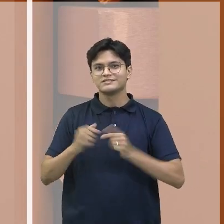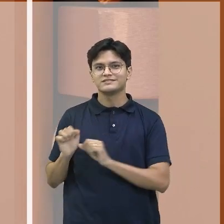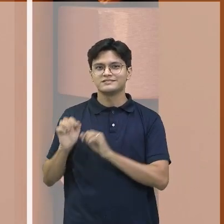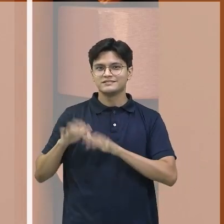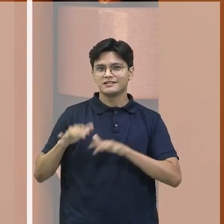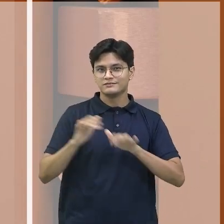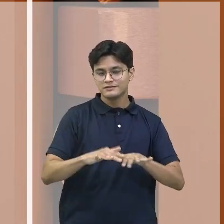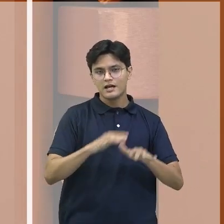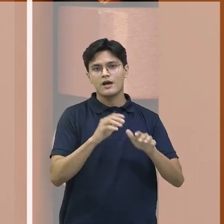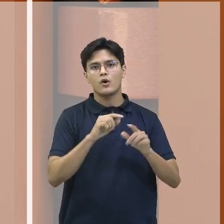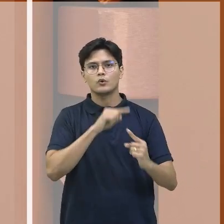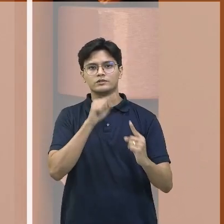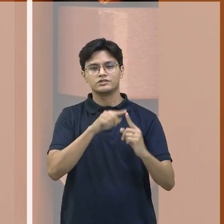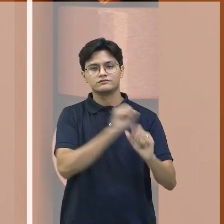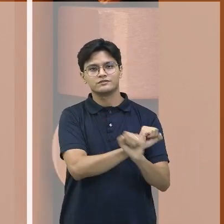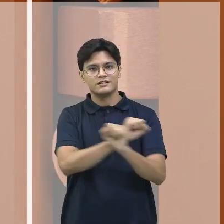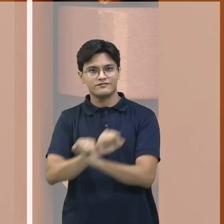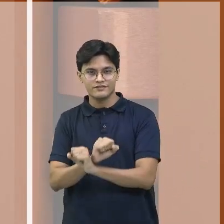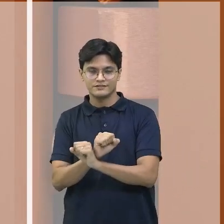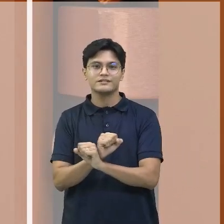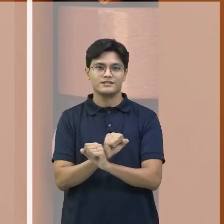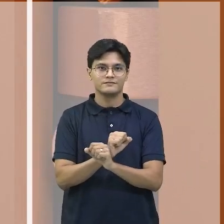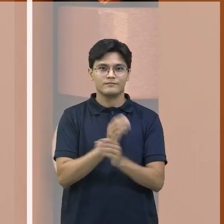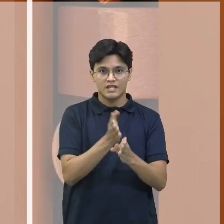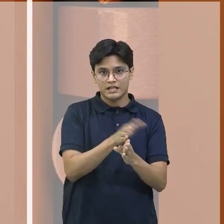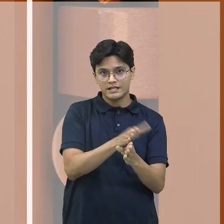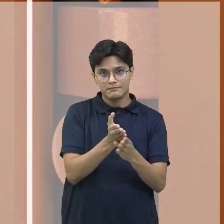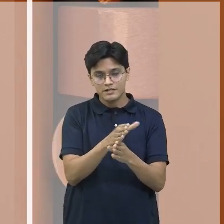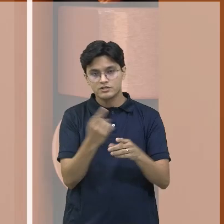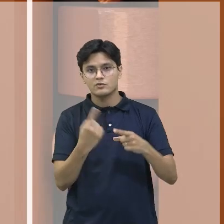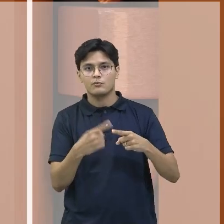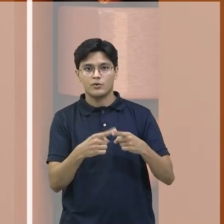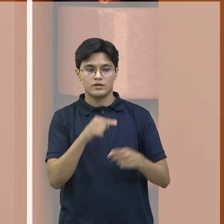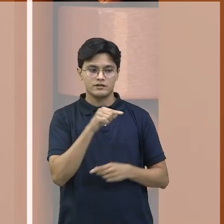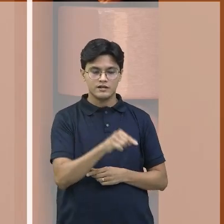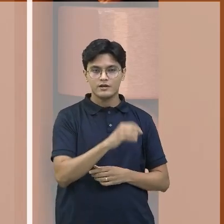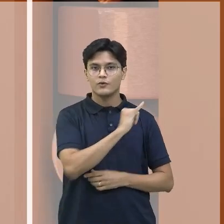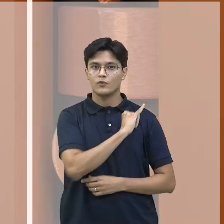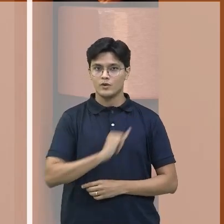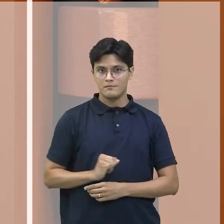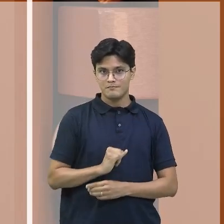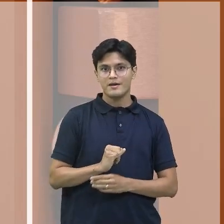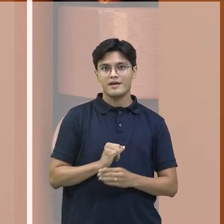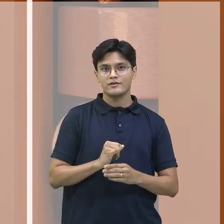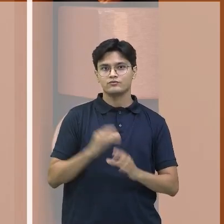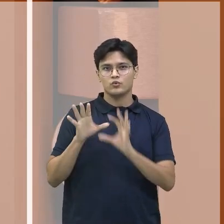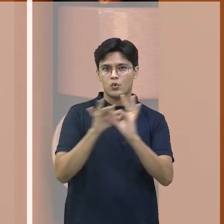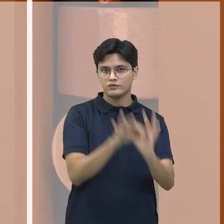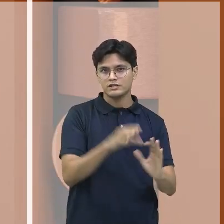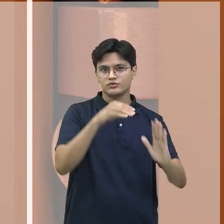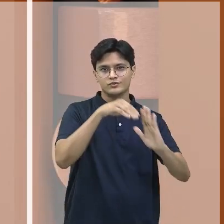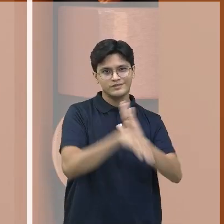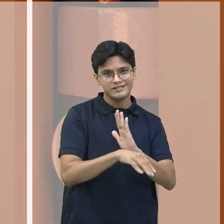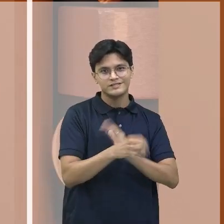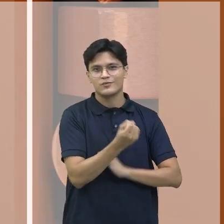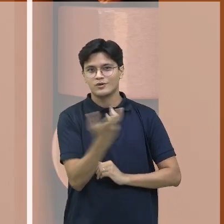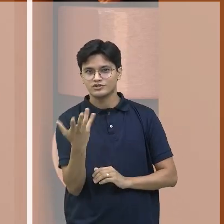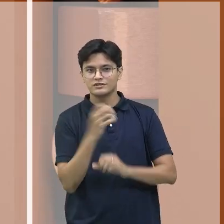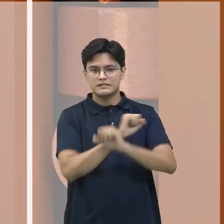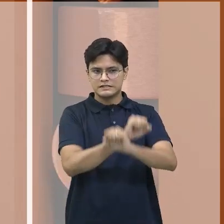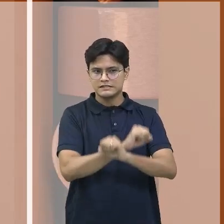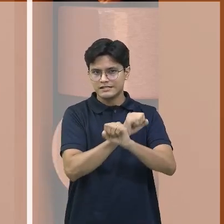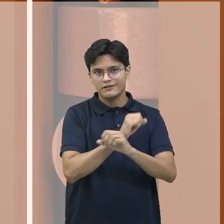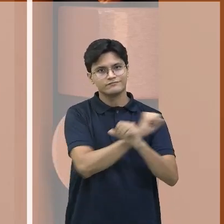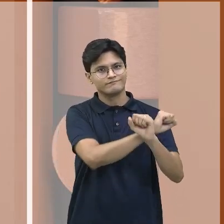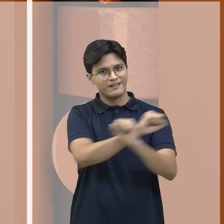as fronteiras, já que este império em crise não tinha um número suficiente, então, de escravos que faziam as